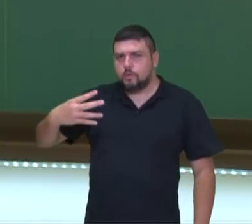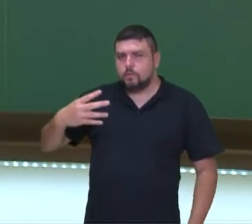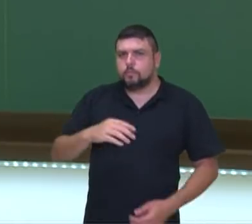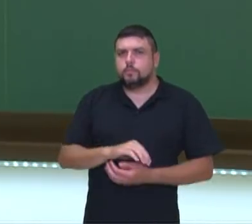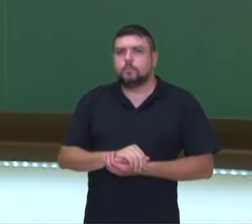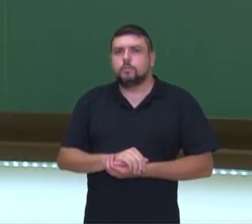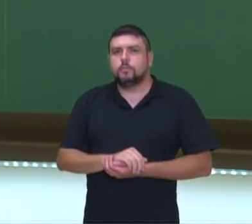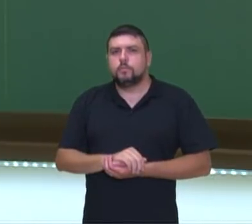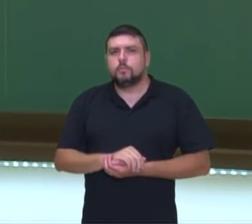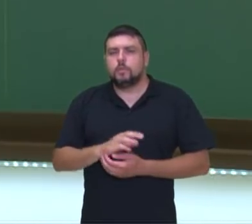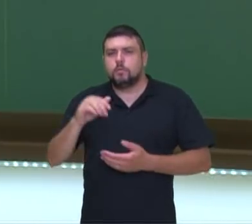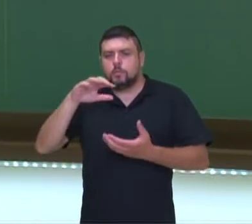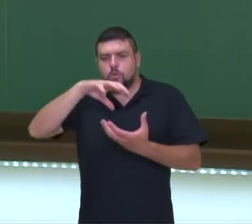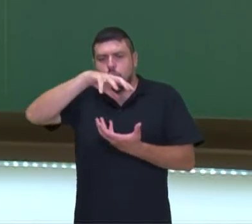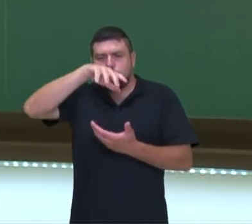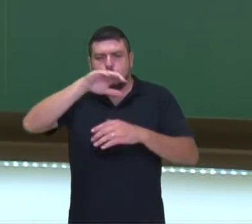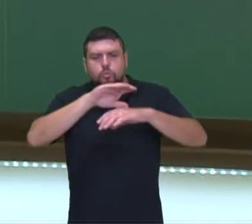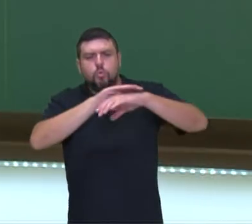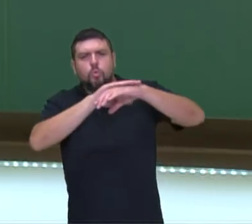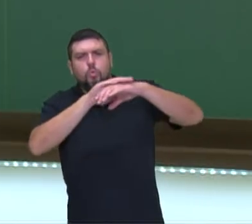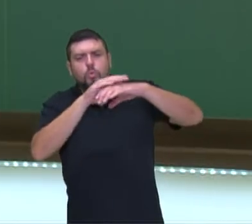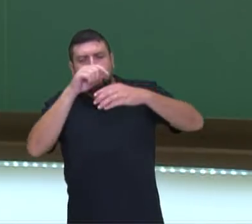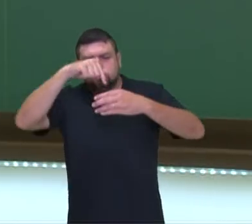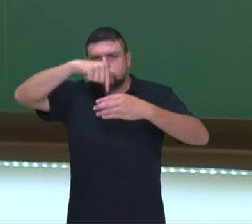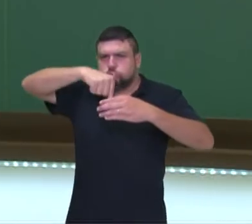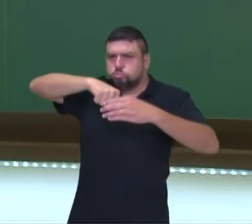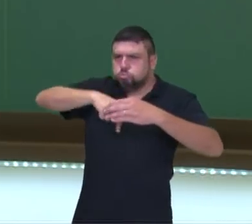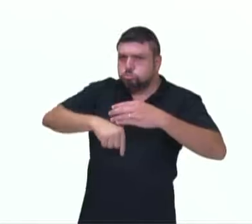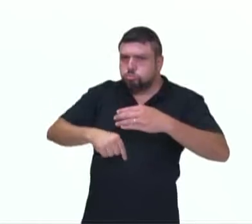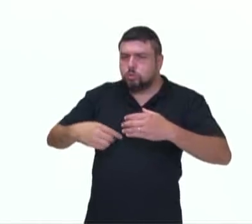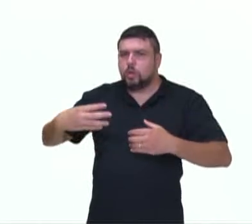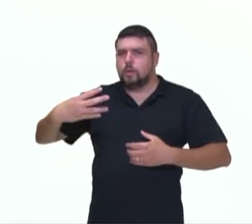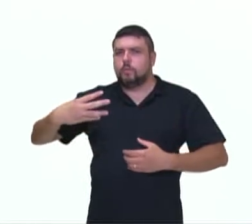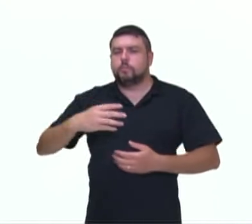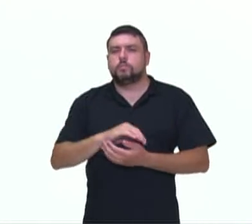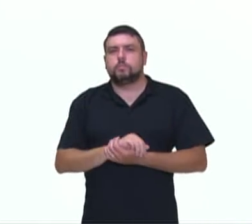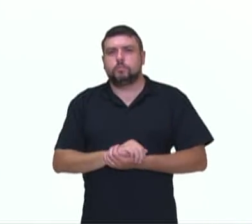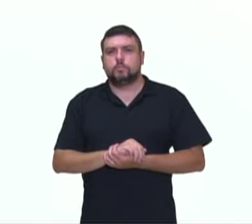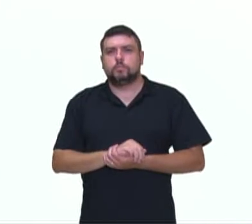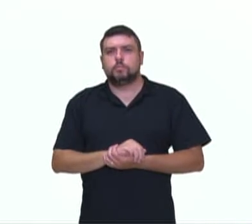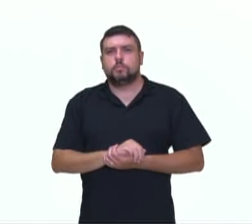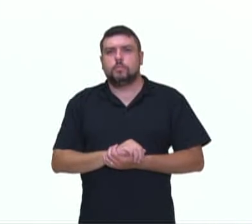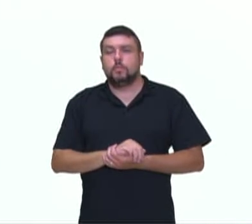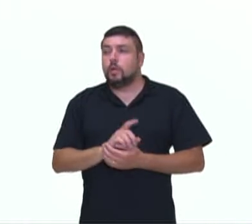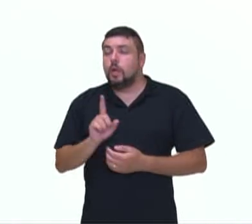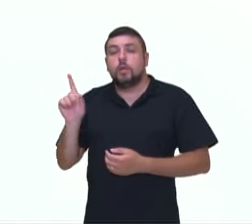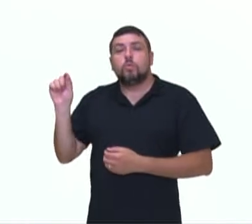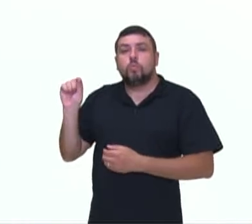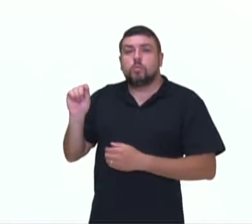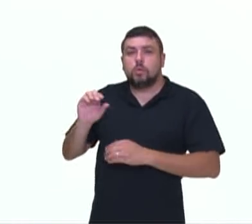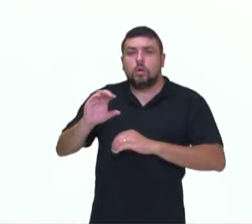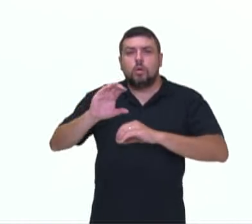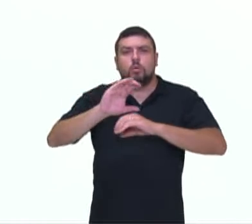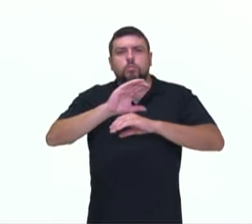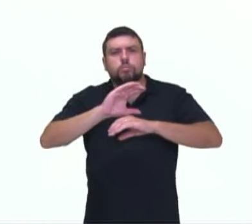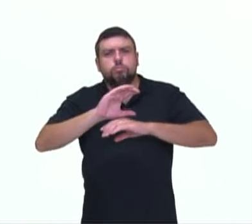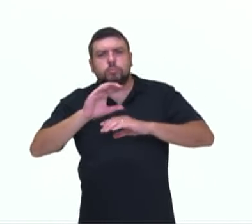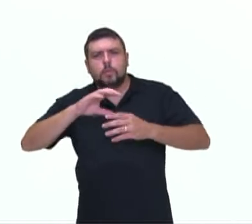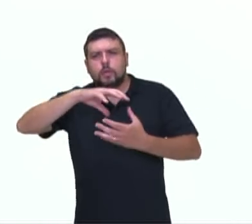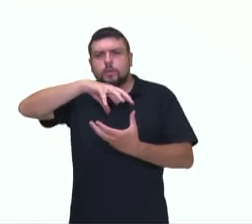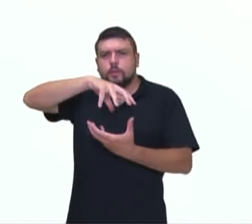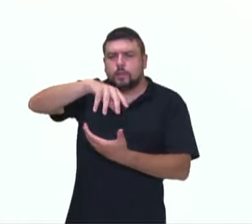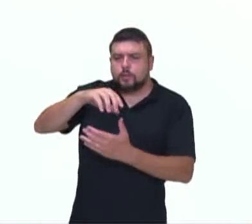para a parte mais interna 4. O desenho indica as camadas da Terra. Marque a